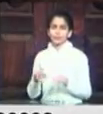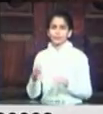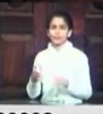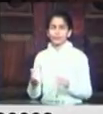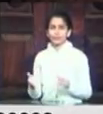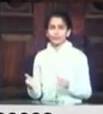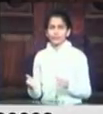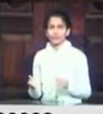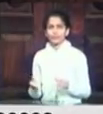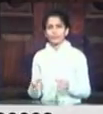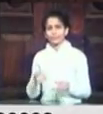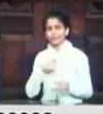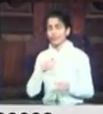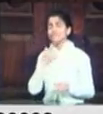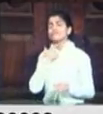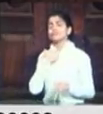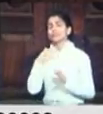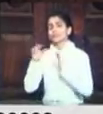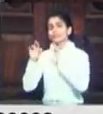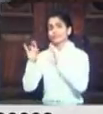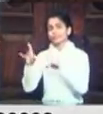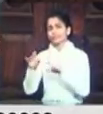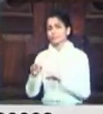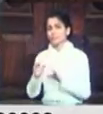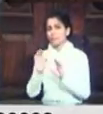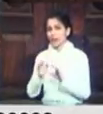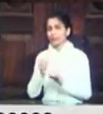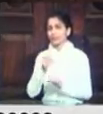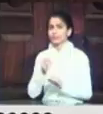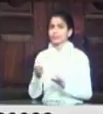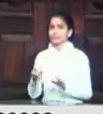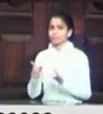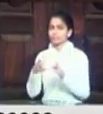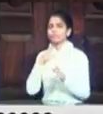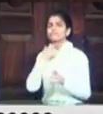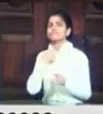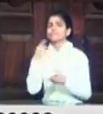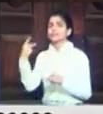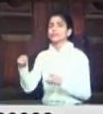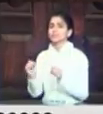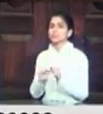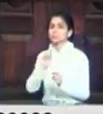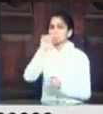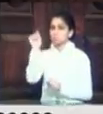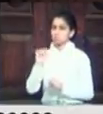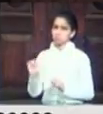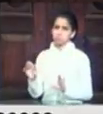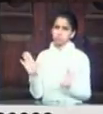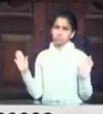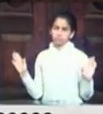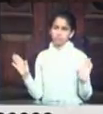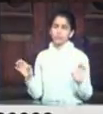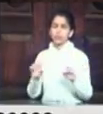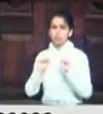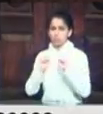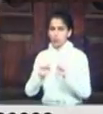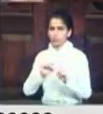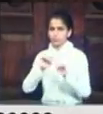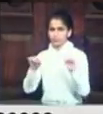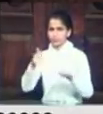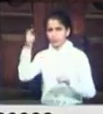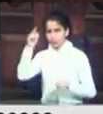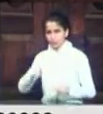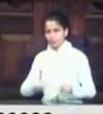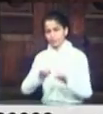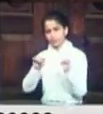deve ter outra pretensão, ainda não identificada. Deve ter outro propósito, deve